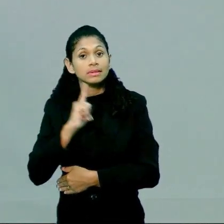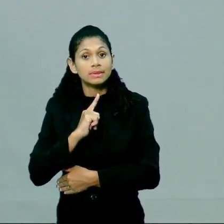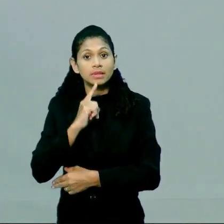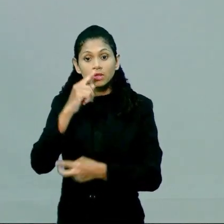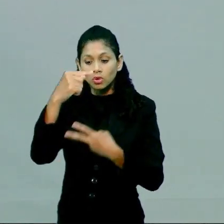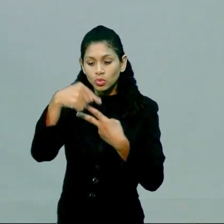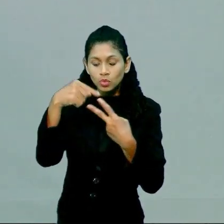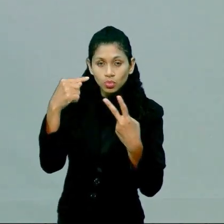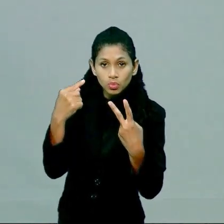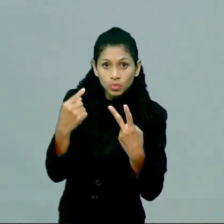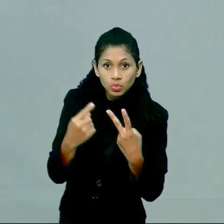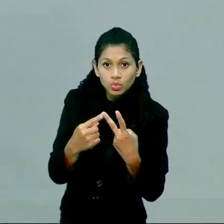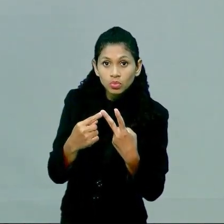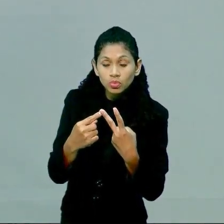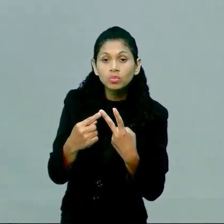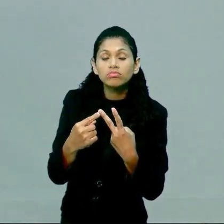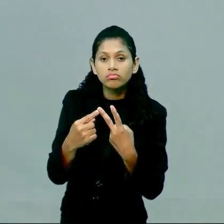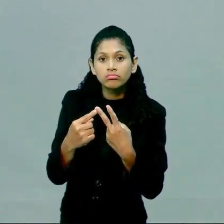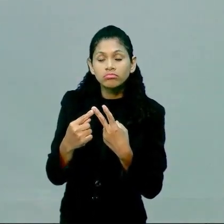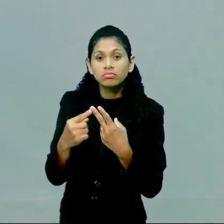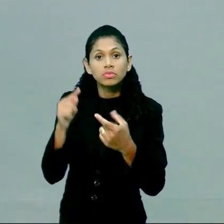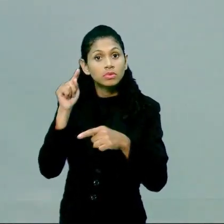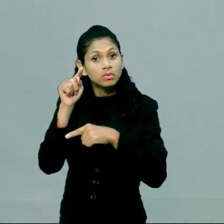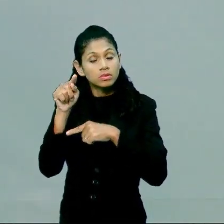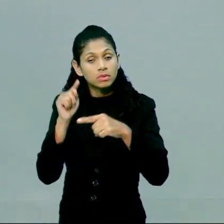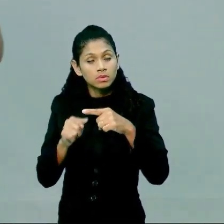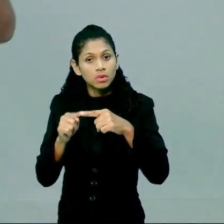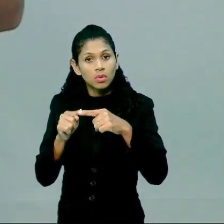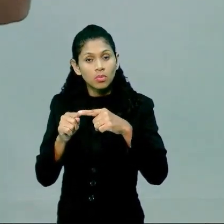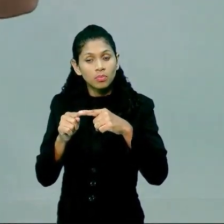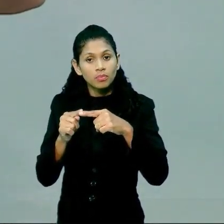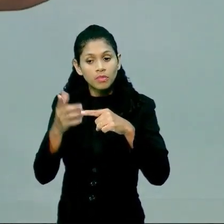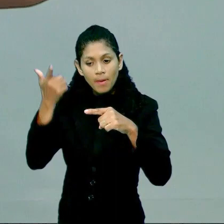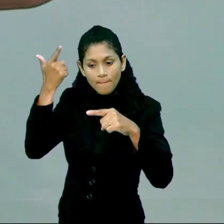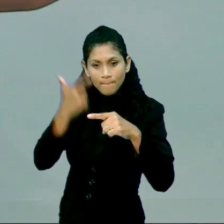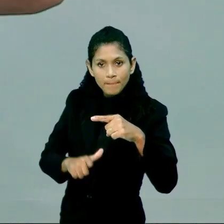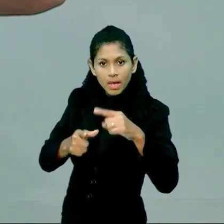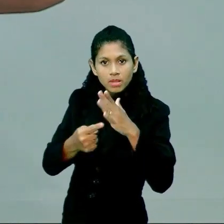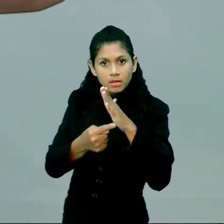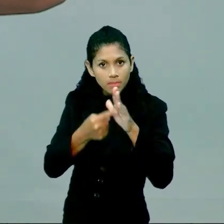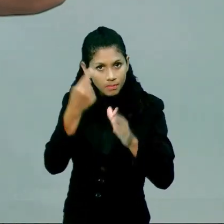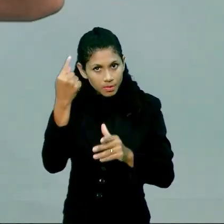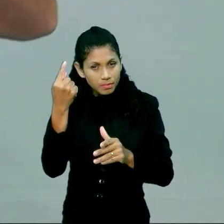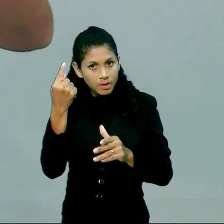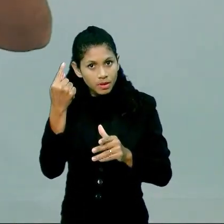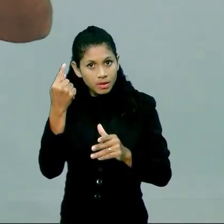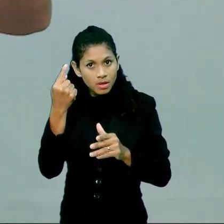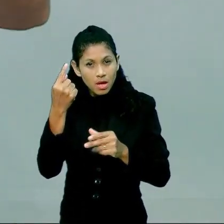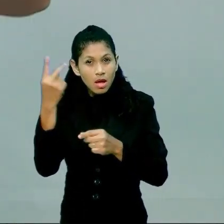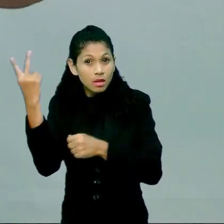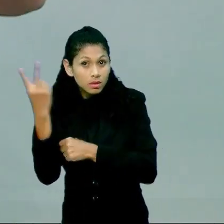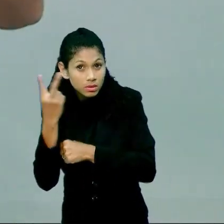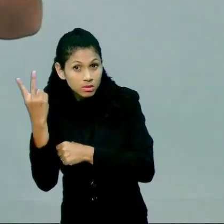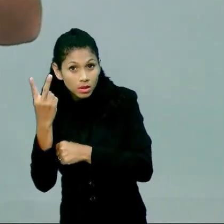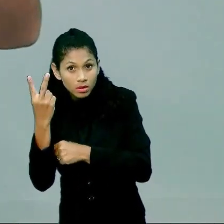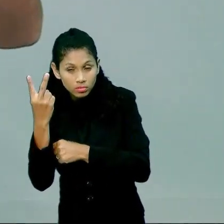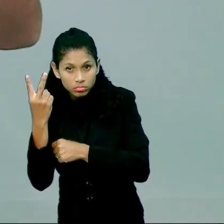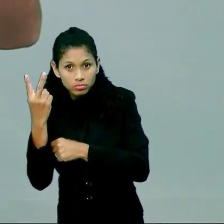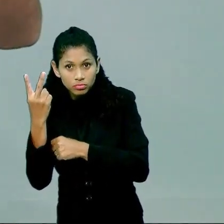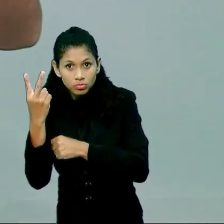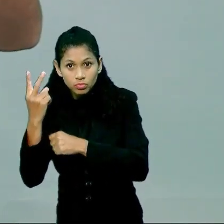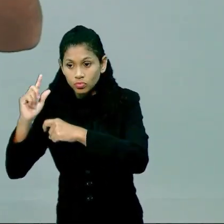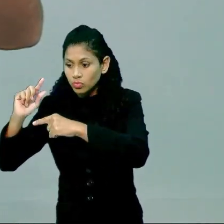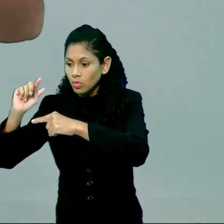embaixo, a gente repete a primeira, a de baixo a gente inverte. Vai trocar direção, né?